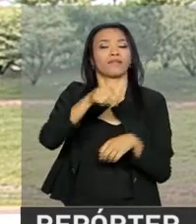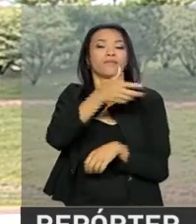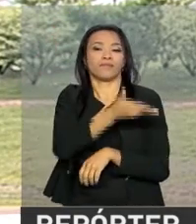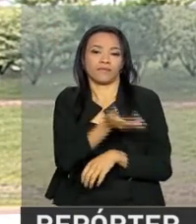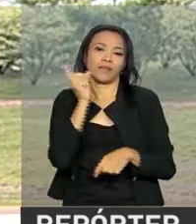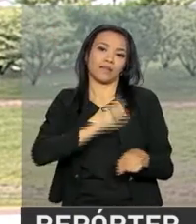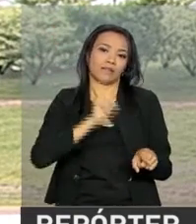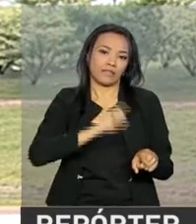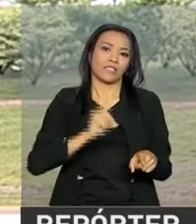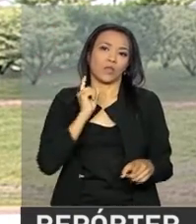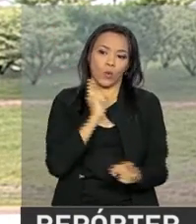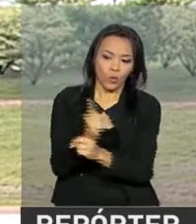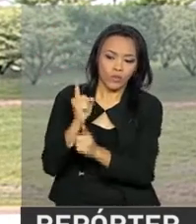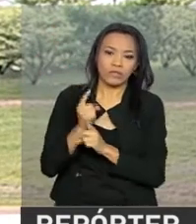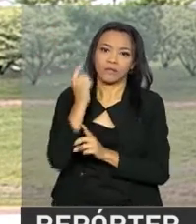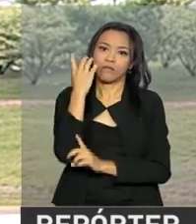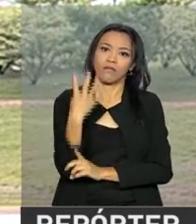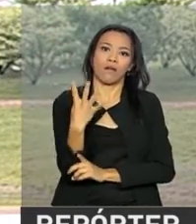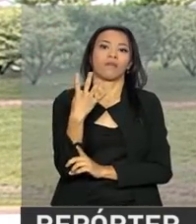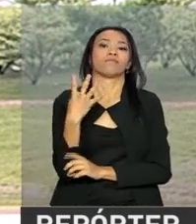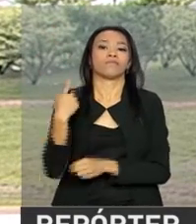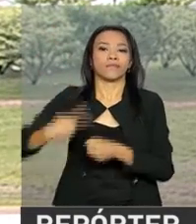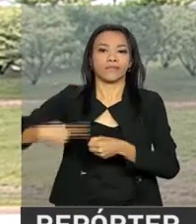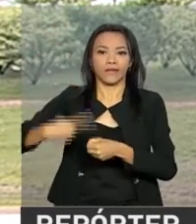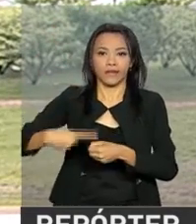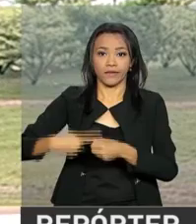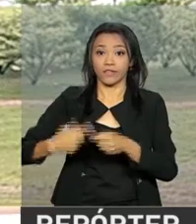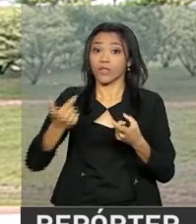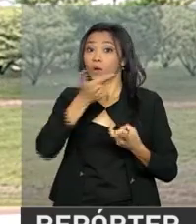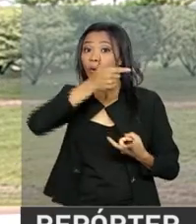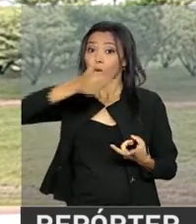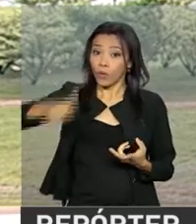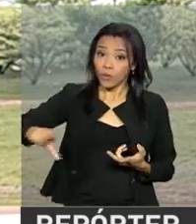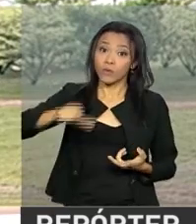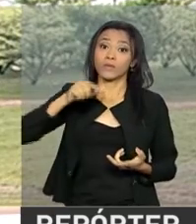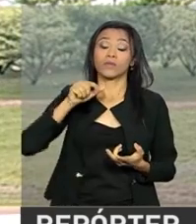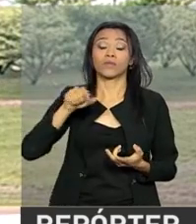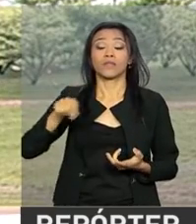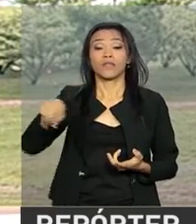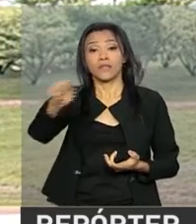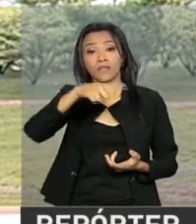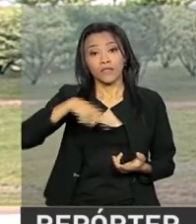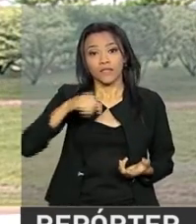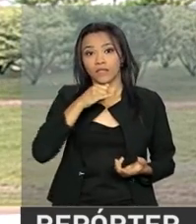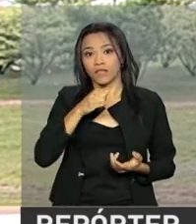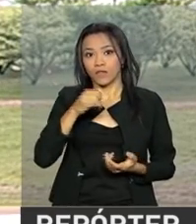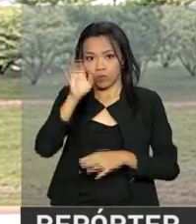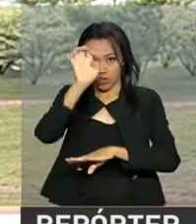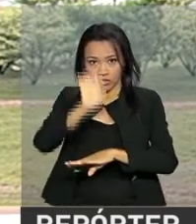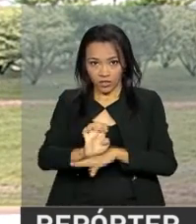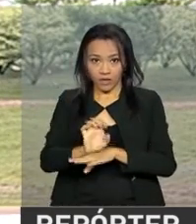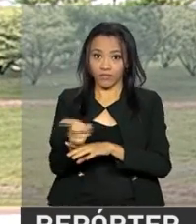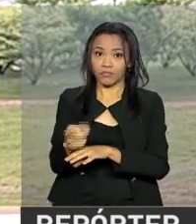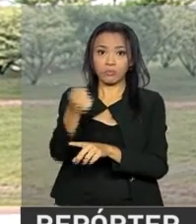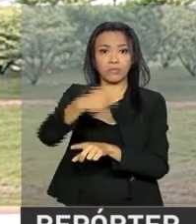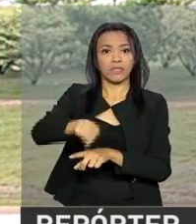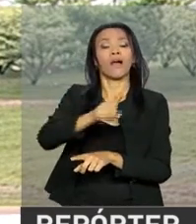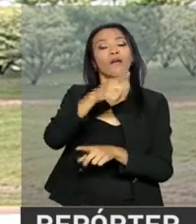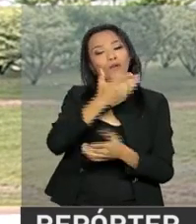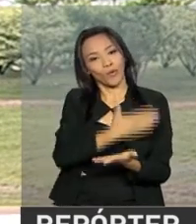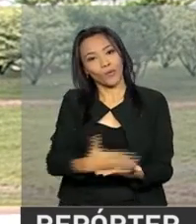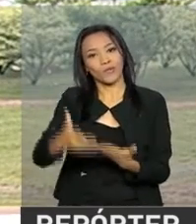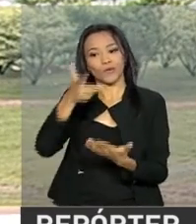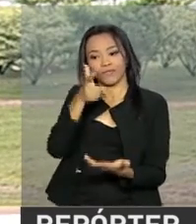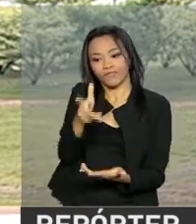4 cidades. E com estes casos, o estado que não tinha recomendação para imunização contra a doença, passou a vacinar a população